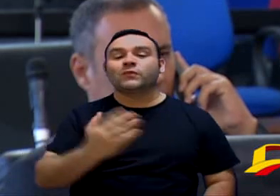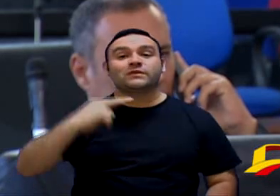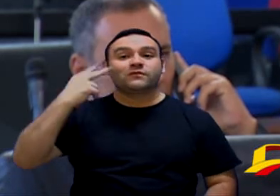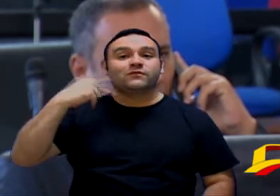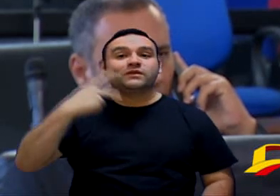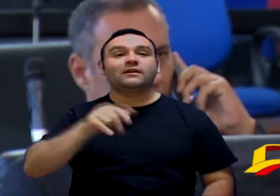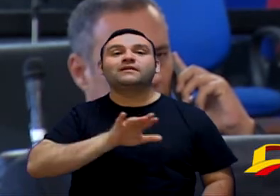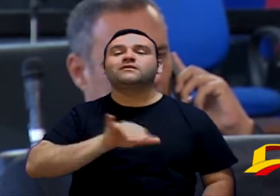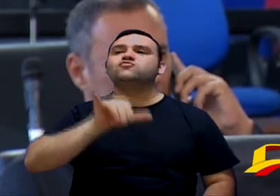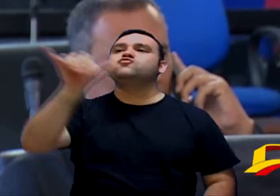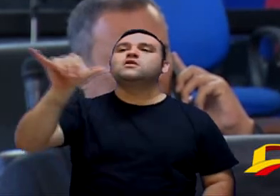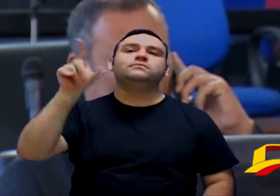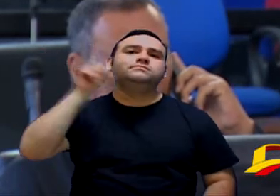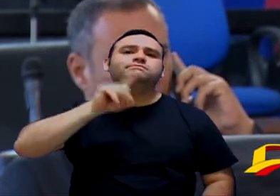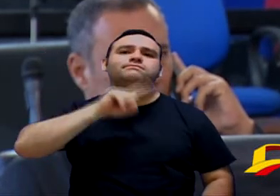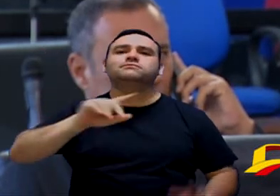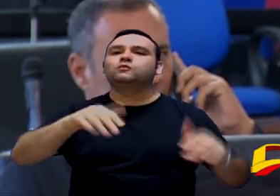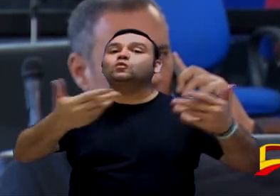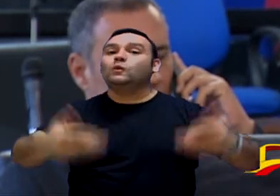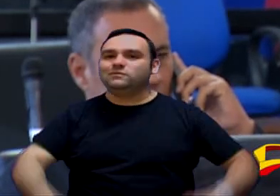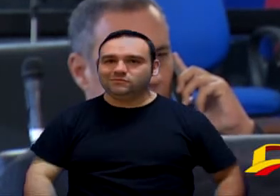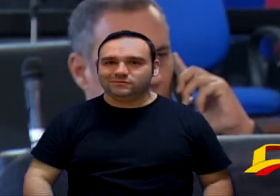quanto é que vão em Bahamas